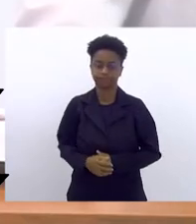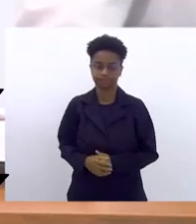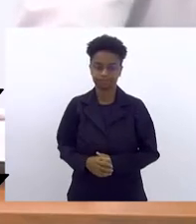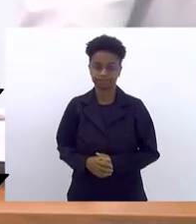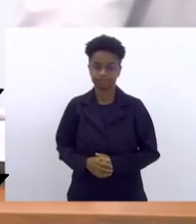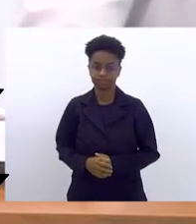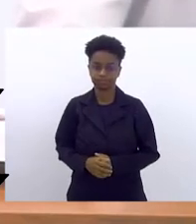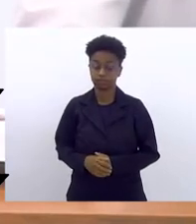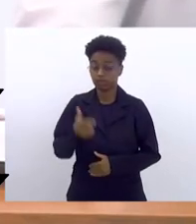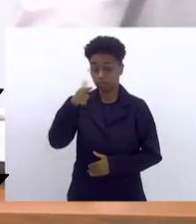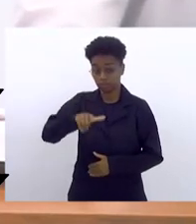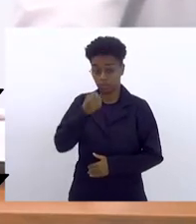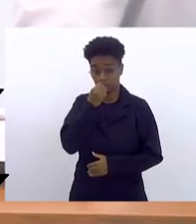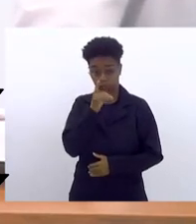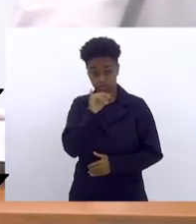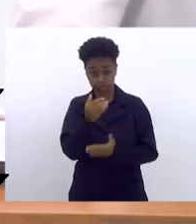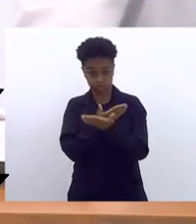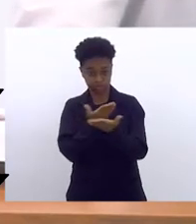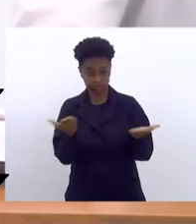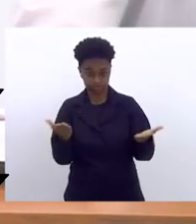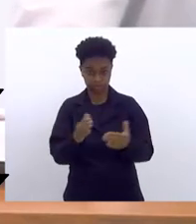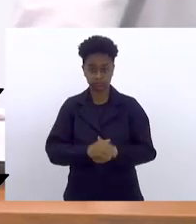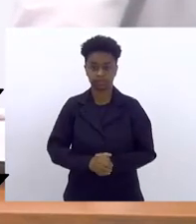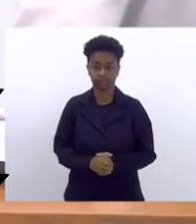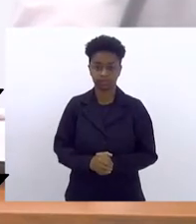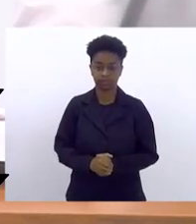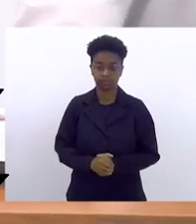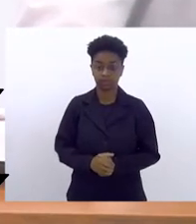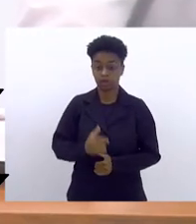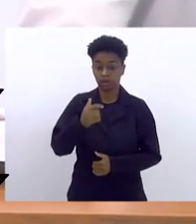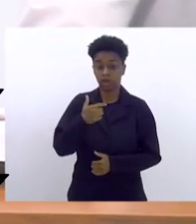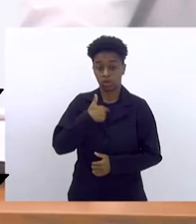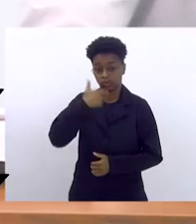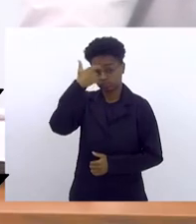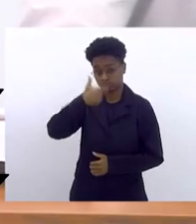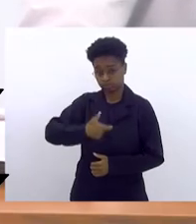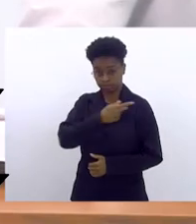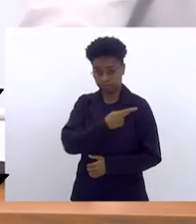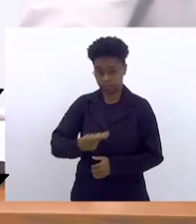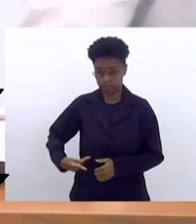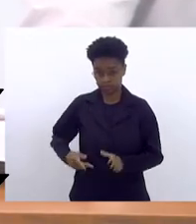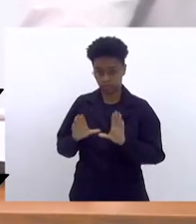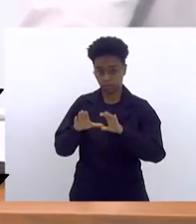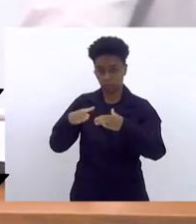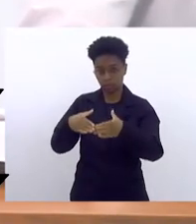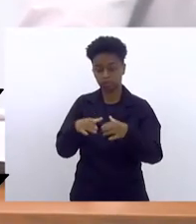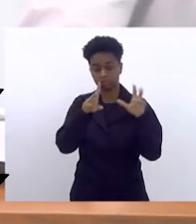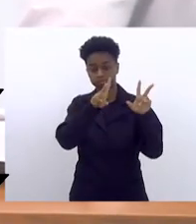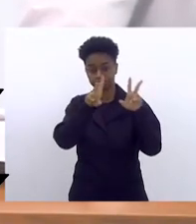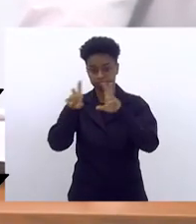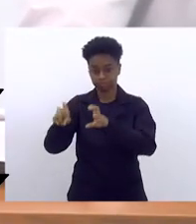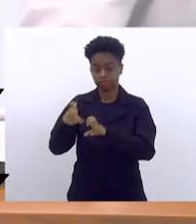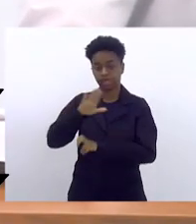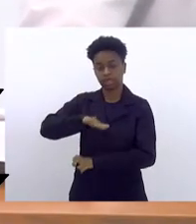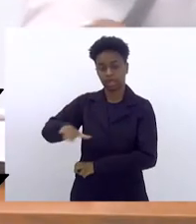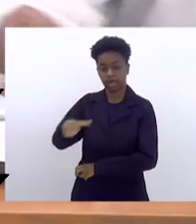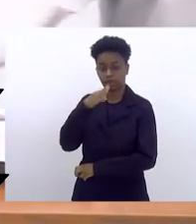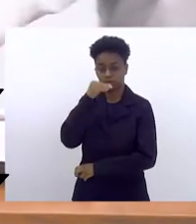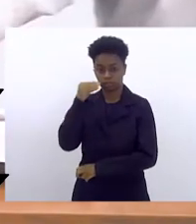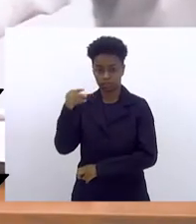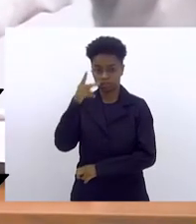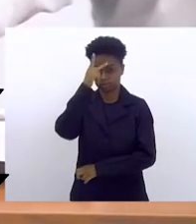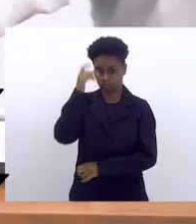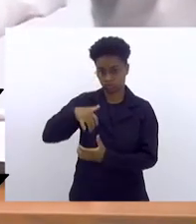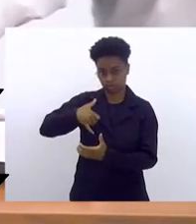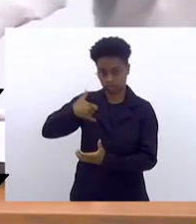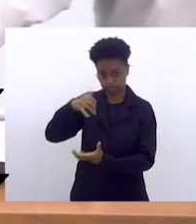Mais uma vez, bom dia a todos. Na condição de presidente da Comissão de Assuntos da Criança, do Adolescente e da Pessoa